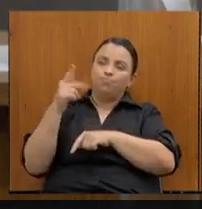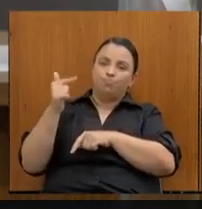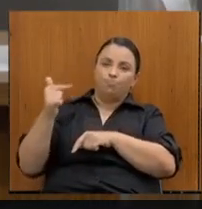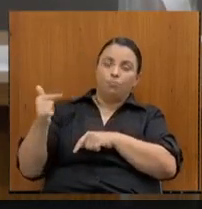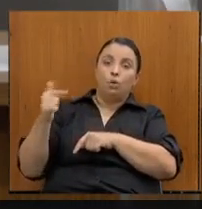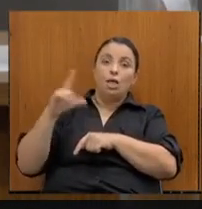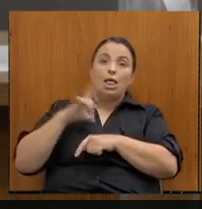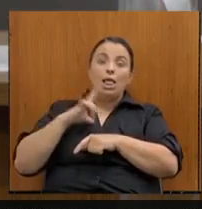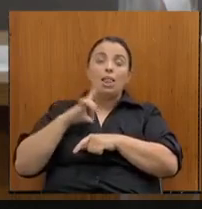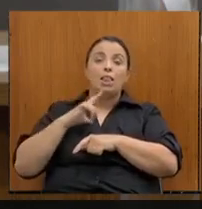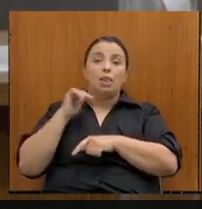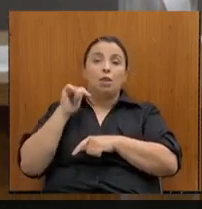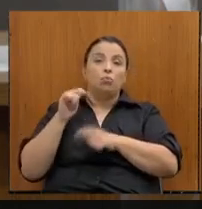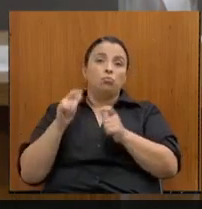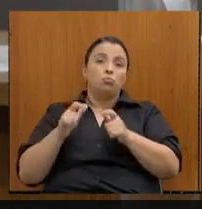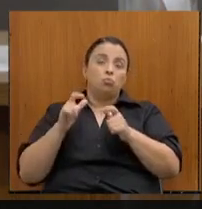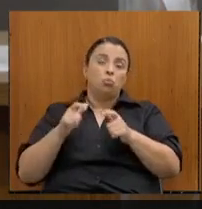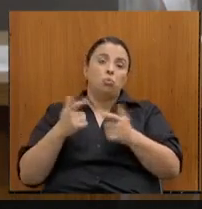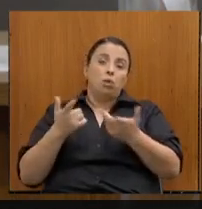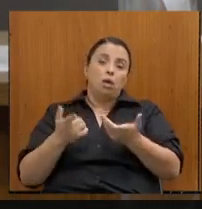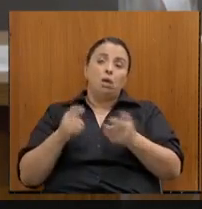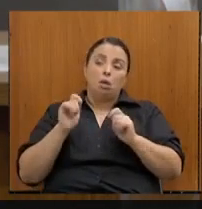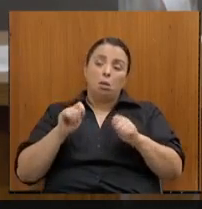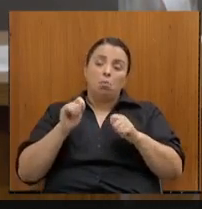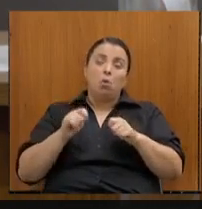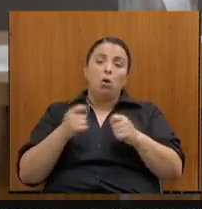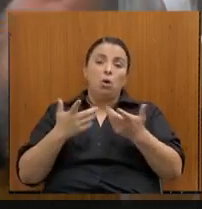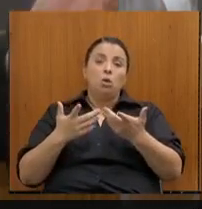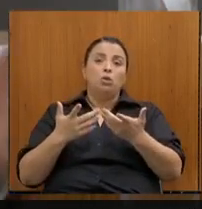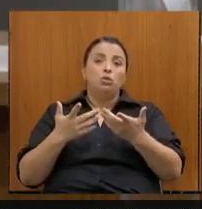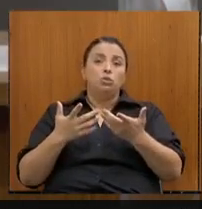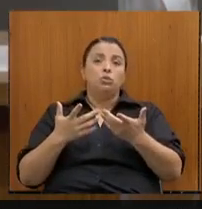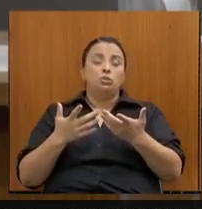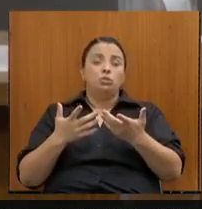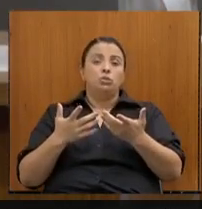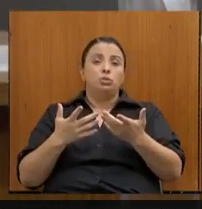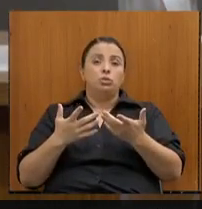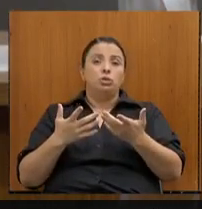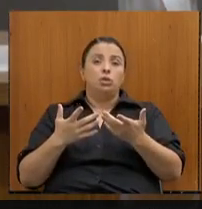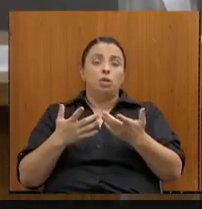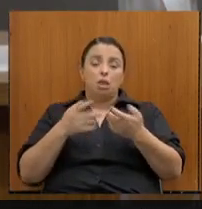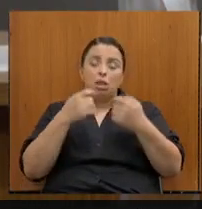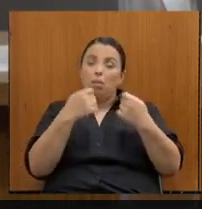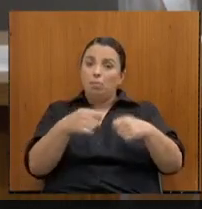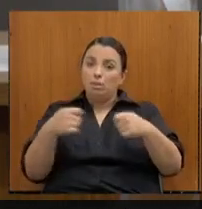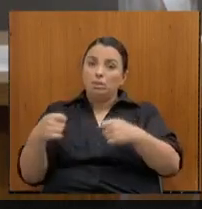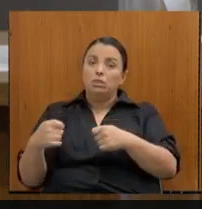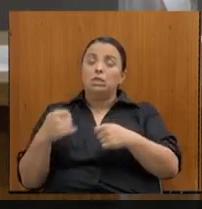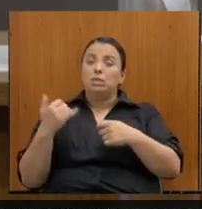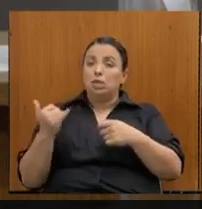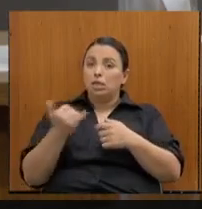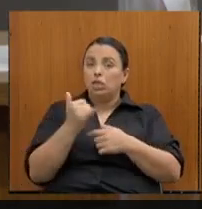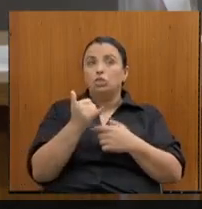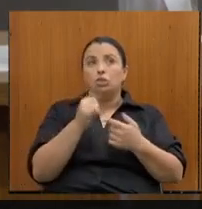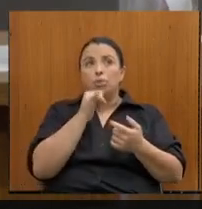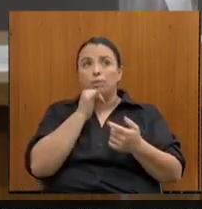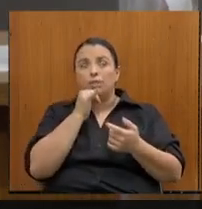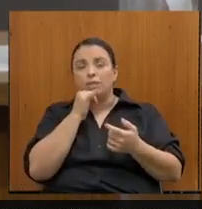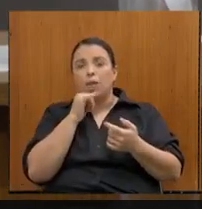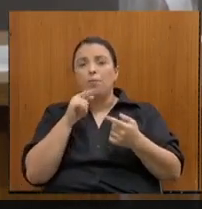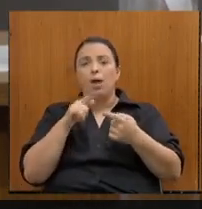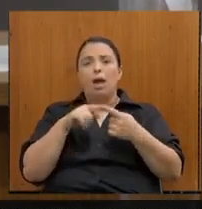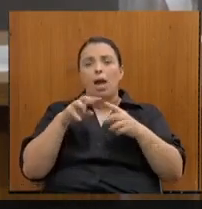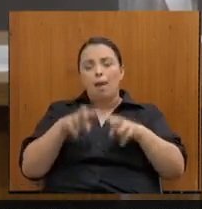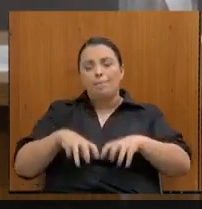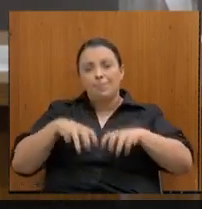que vai ter o consumo que demanda por fontes de energia né como for colocado aqui para outros colegas no setor de mineração em fim